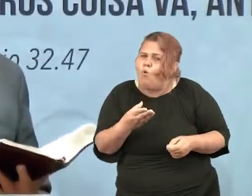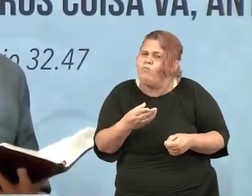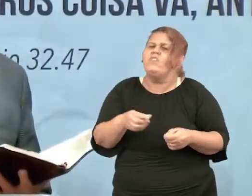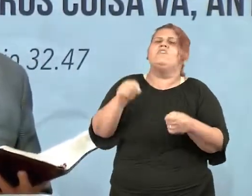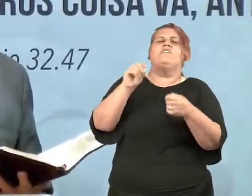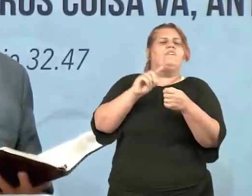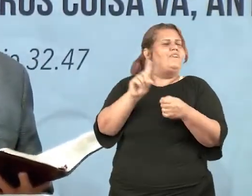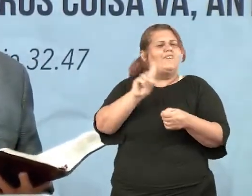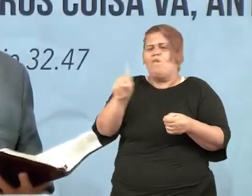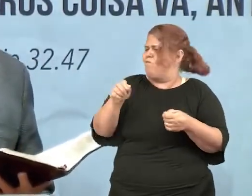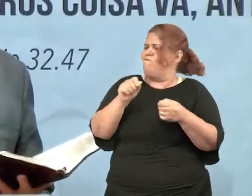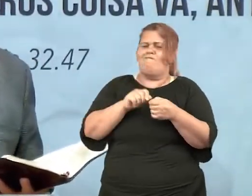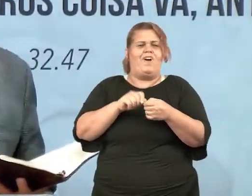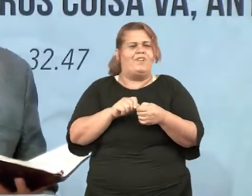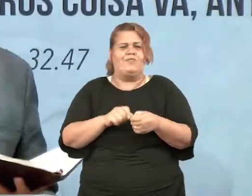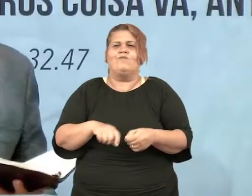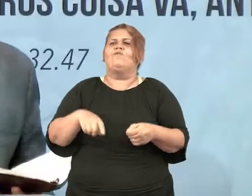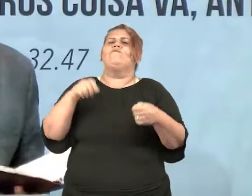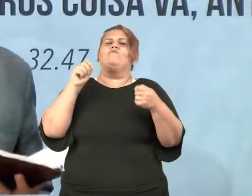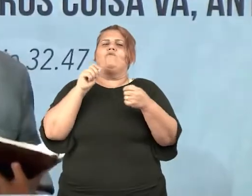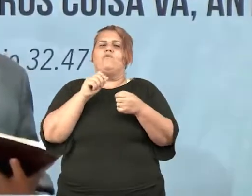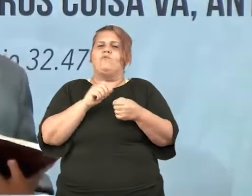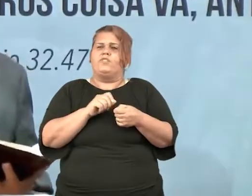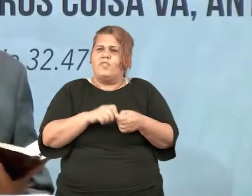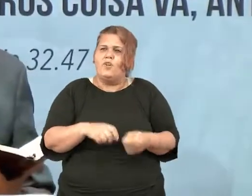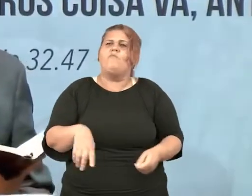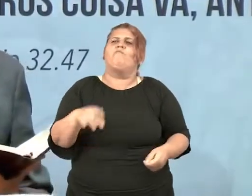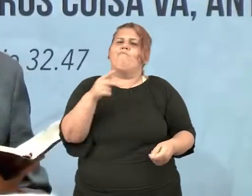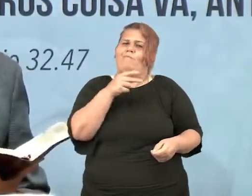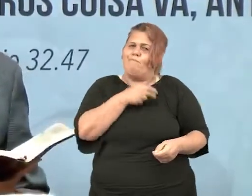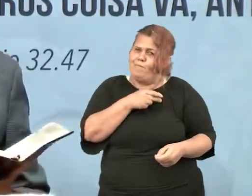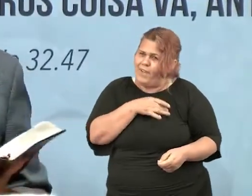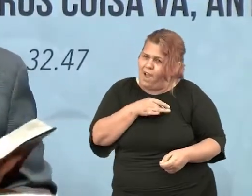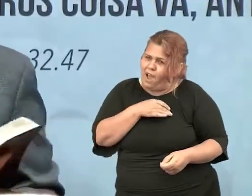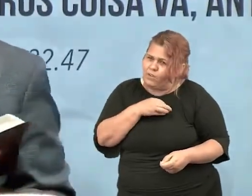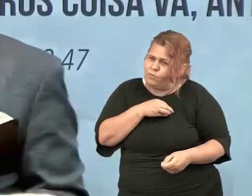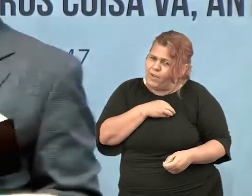nisso, nessa omissão criminosa, ele está pecando.